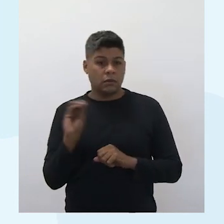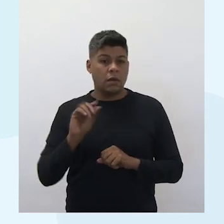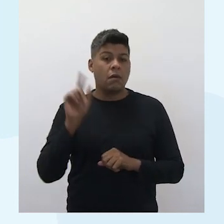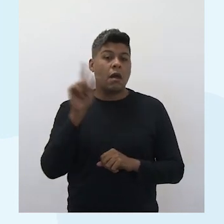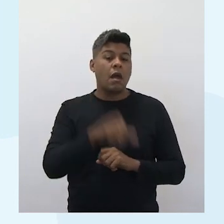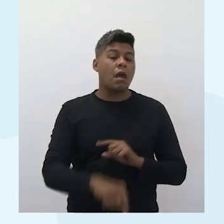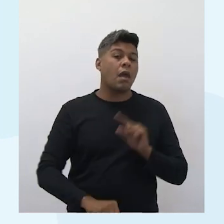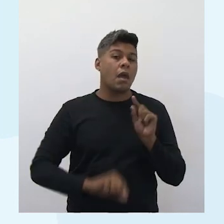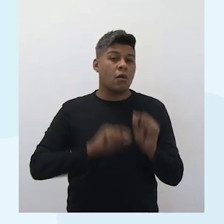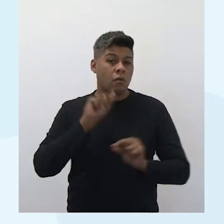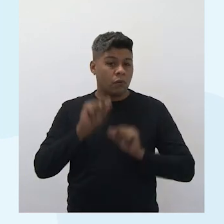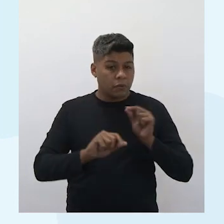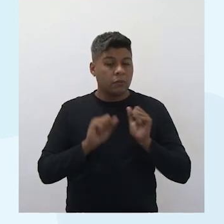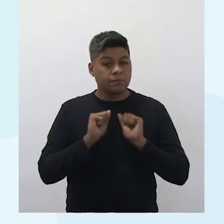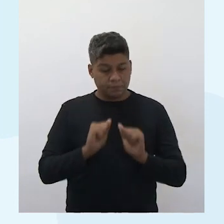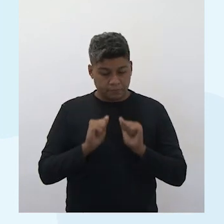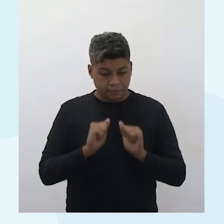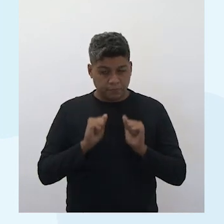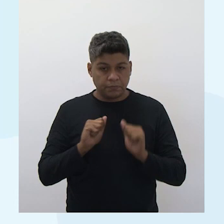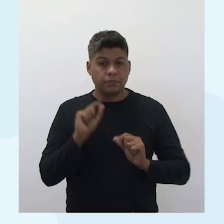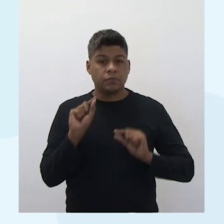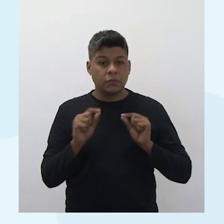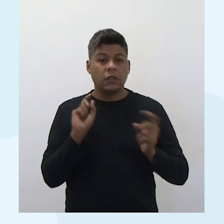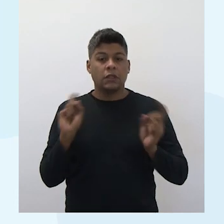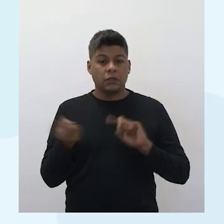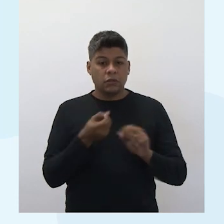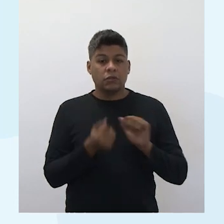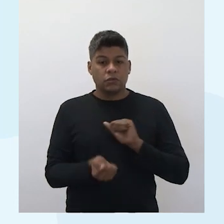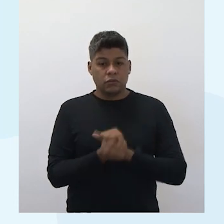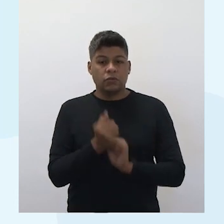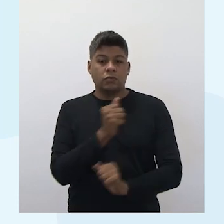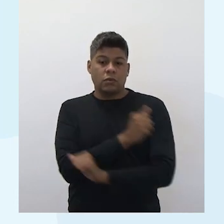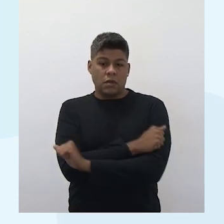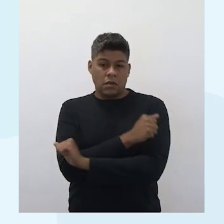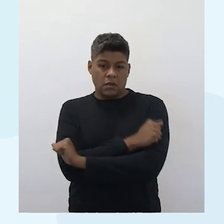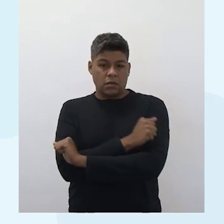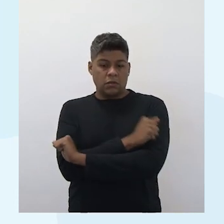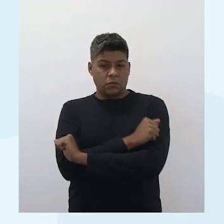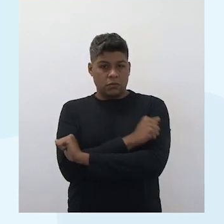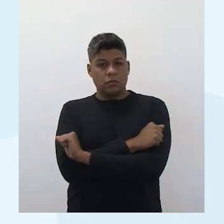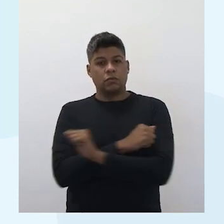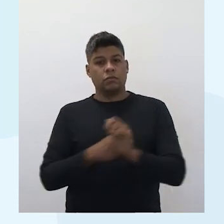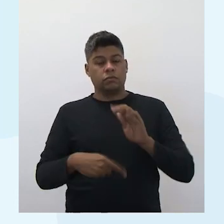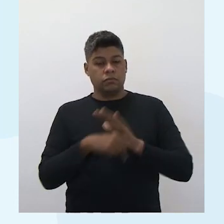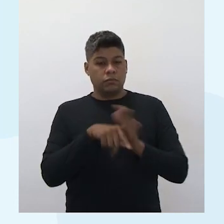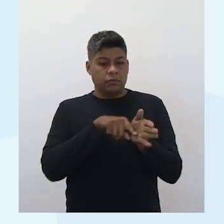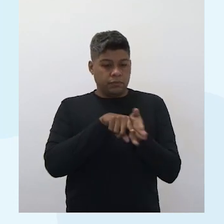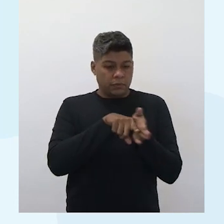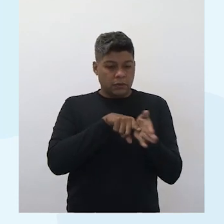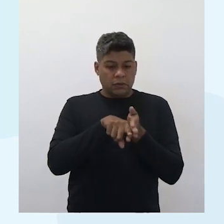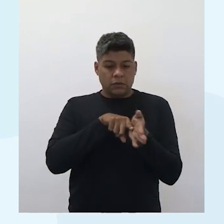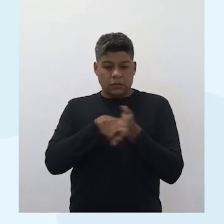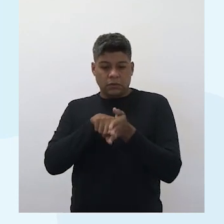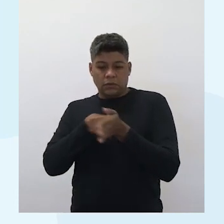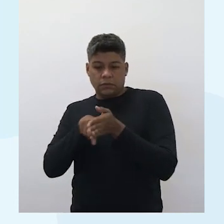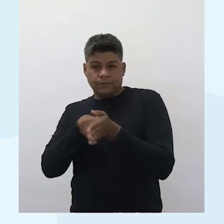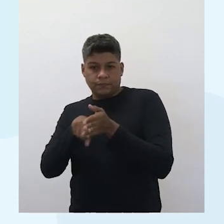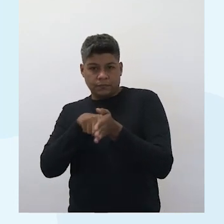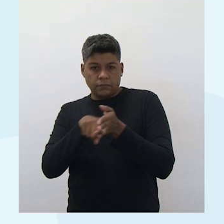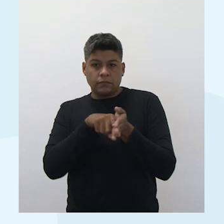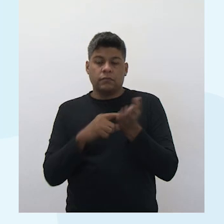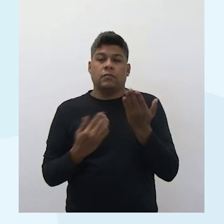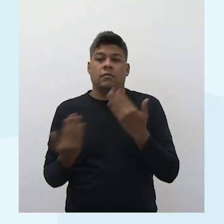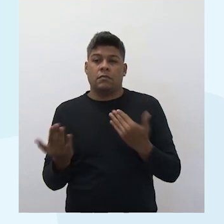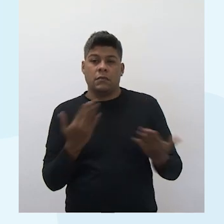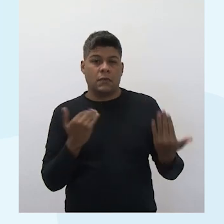ver que nós podemos discutir junto com os estudantes, eles promoveram algumas pesquisas sobre esses questionamentos e fazer uma socialização.